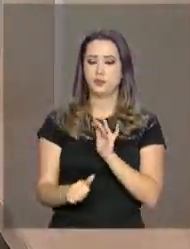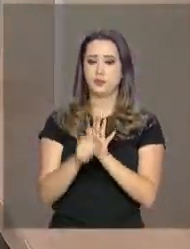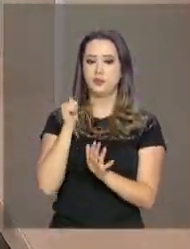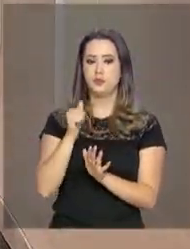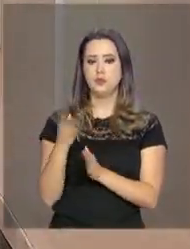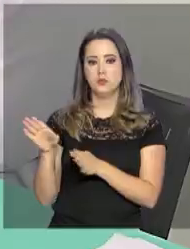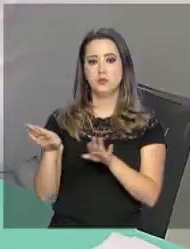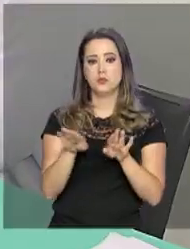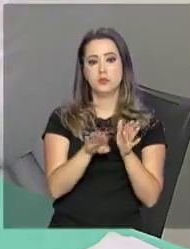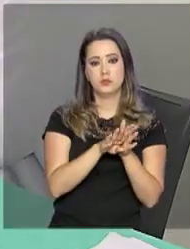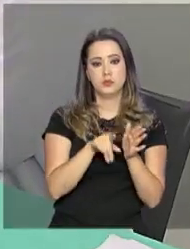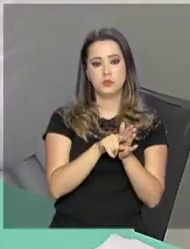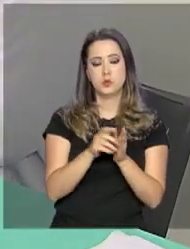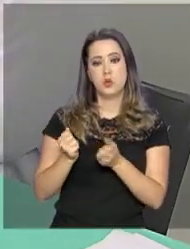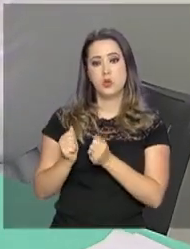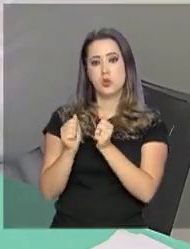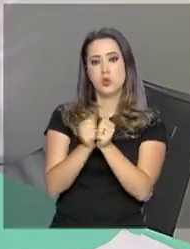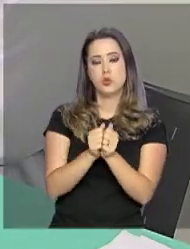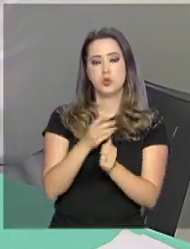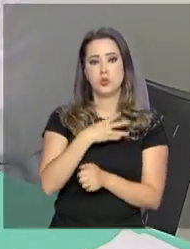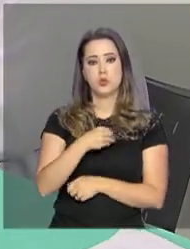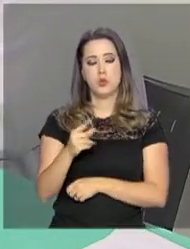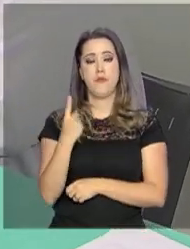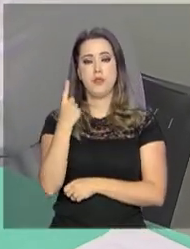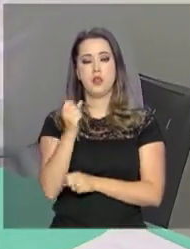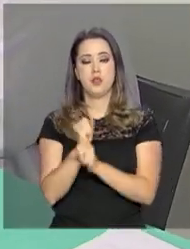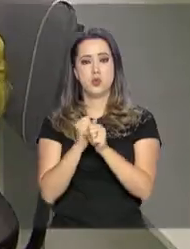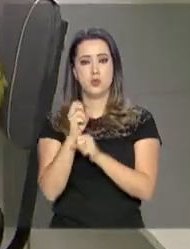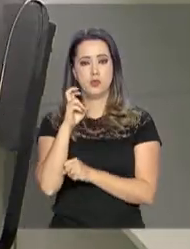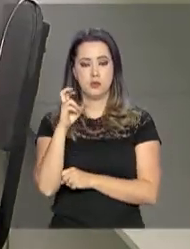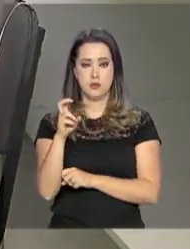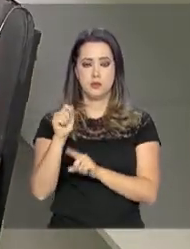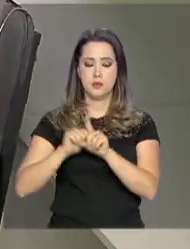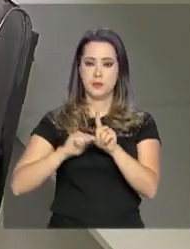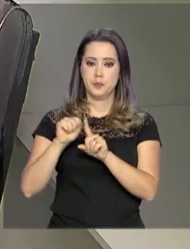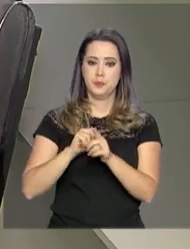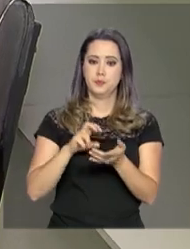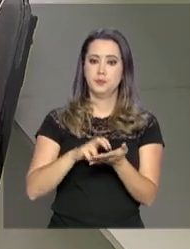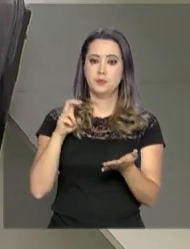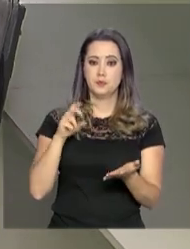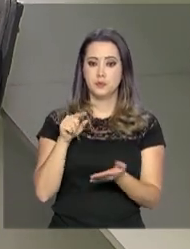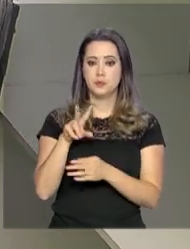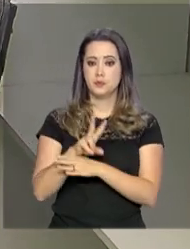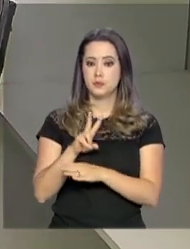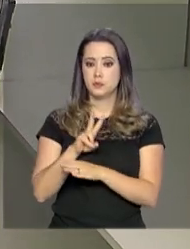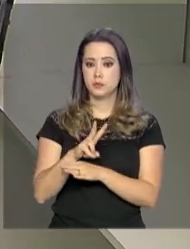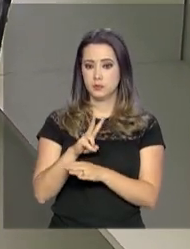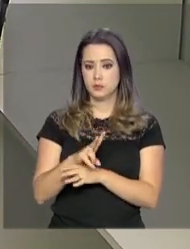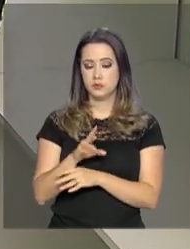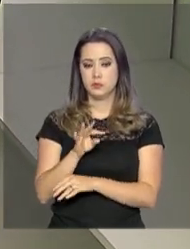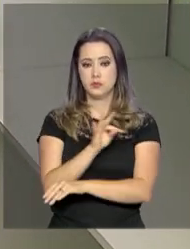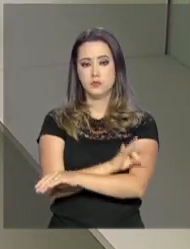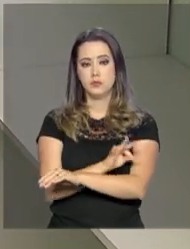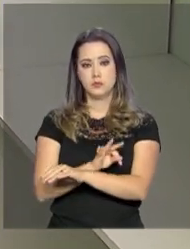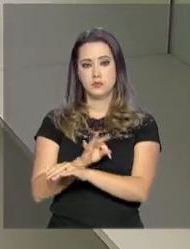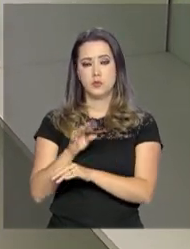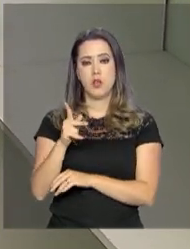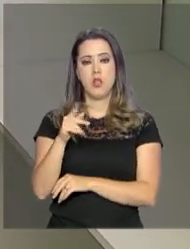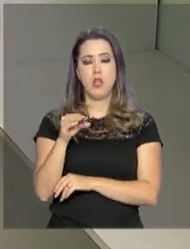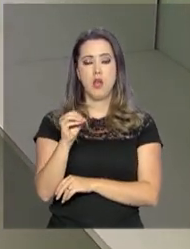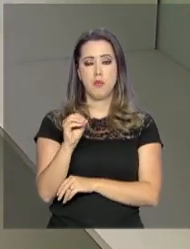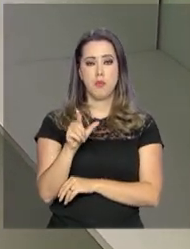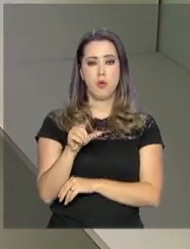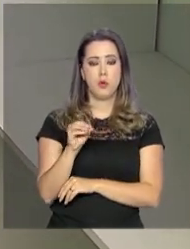ser atendida trouxe a filha mariana de um ano e cinco meses logo pela manhã para ser imunizada contra o sarampo ea poliomielite